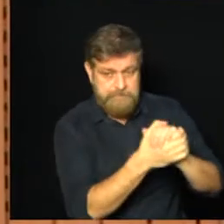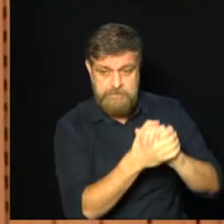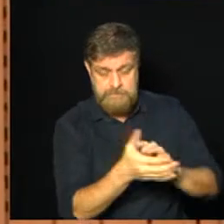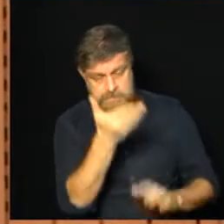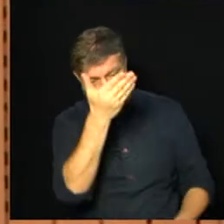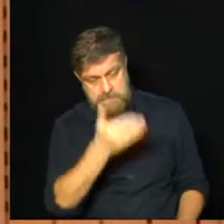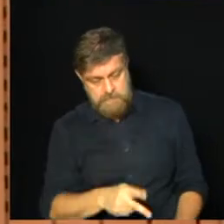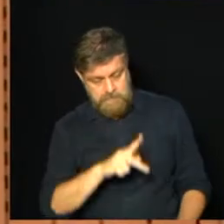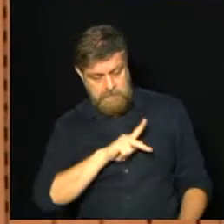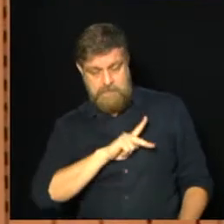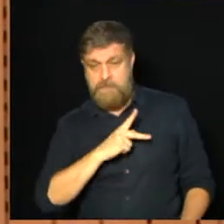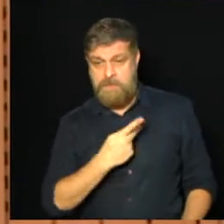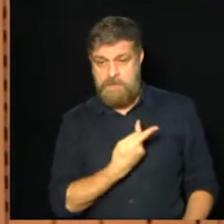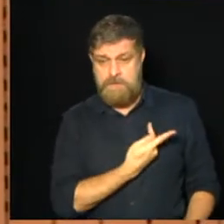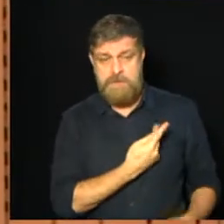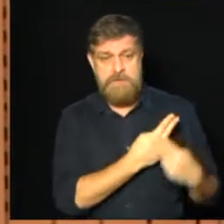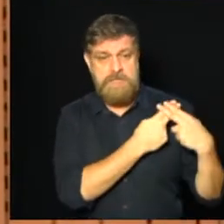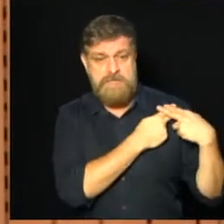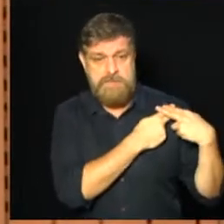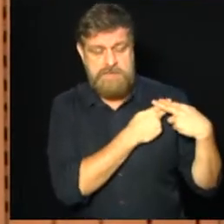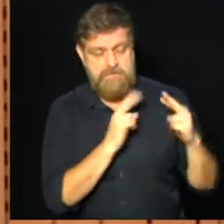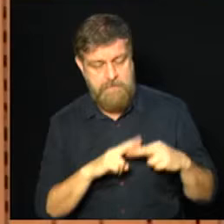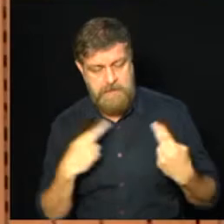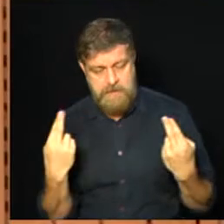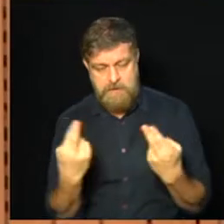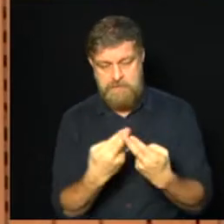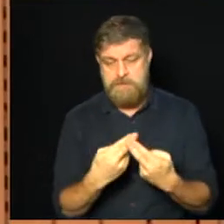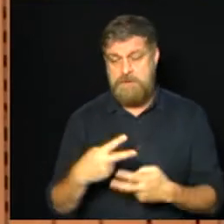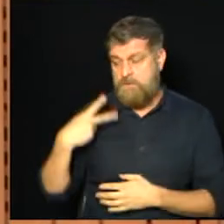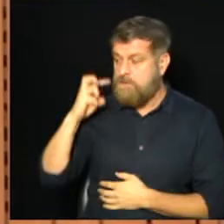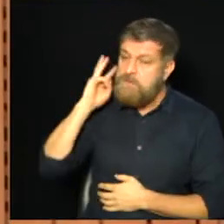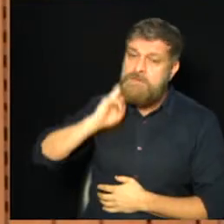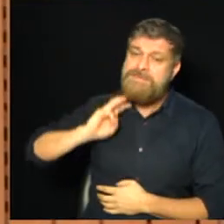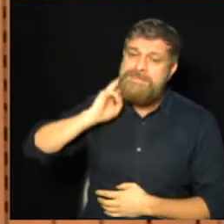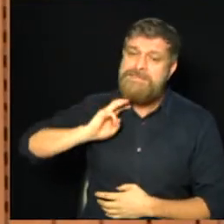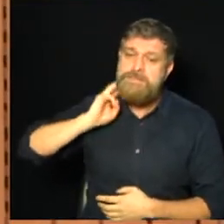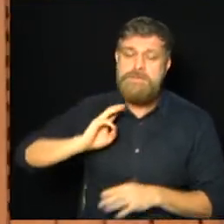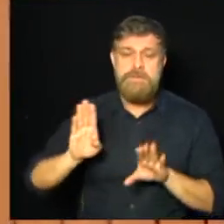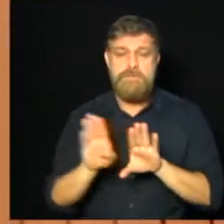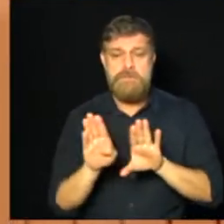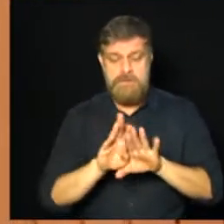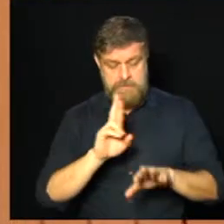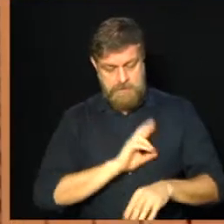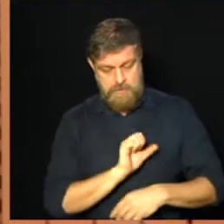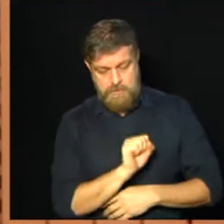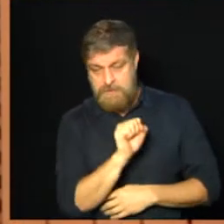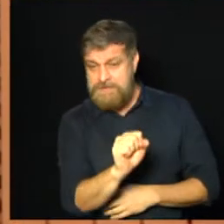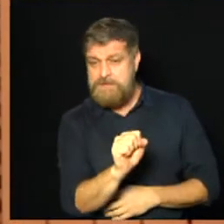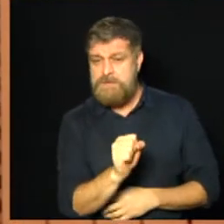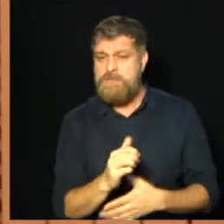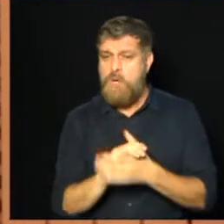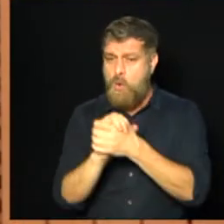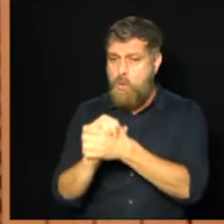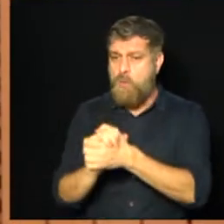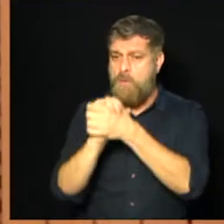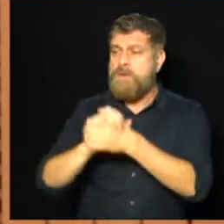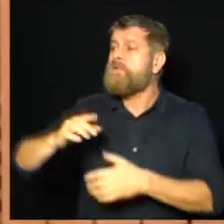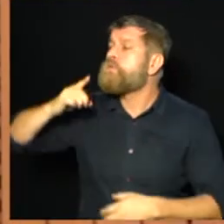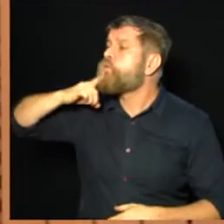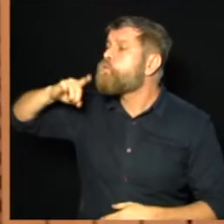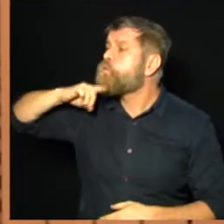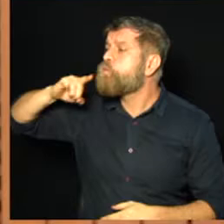Paulo Haddad, que preside a sessão, vereador Cecílio, vereador Rossini, vereador Eduardo Magoga.